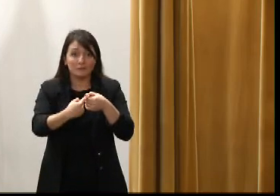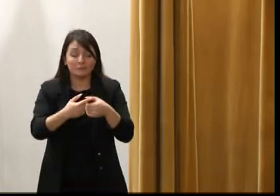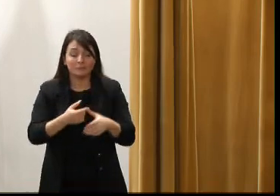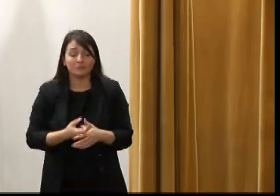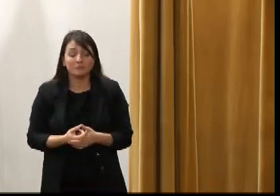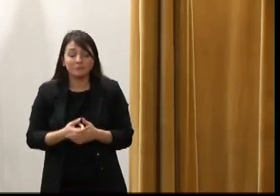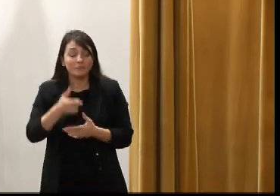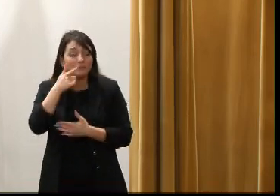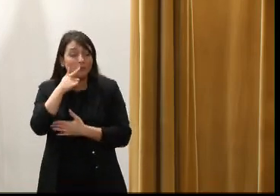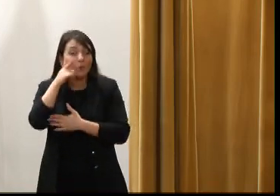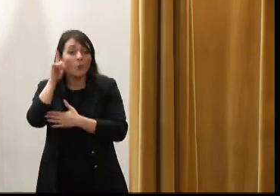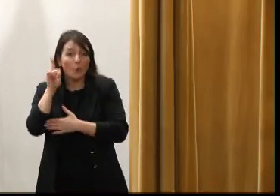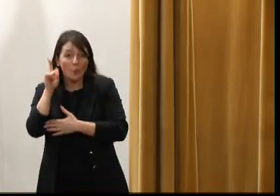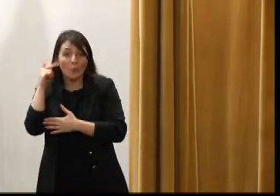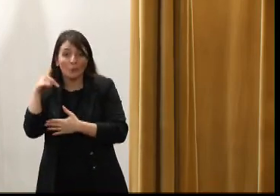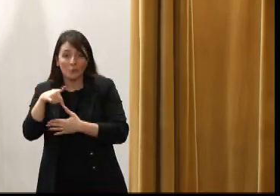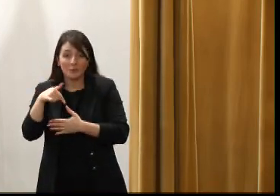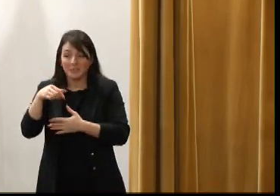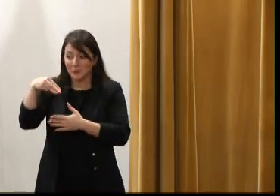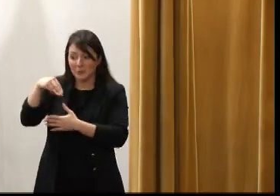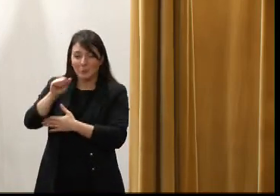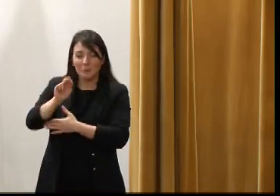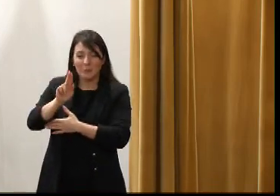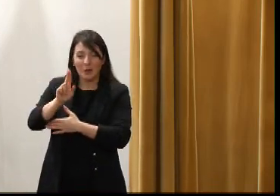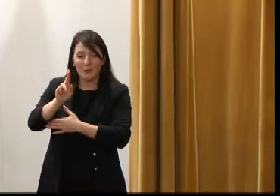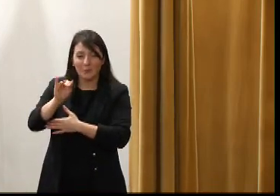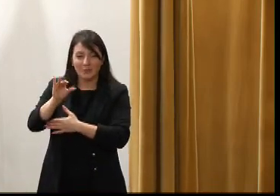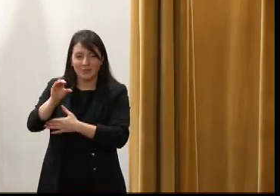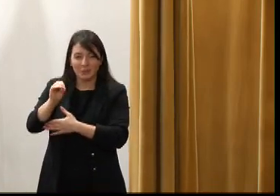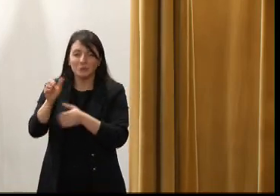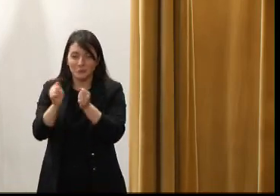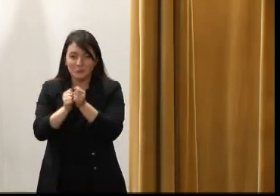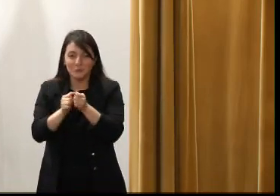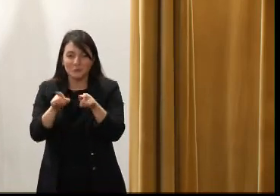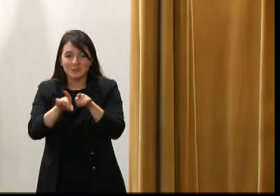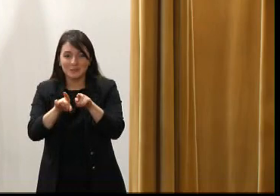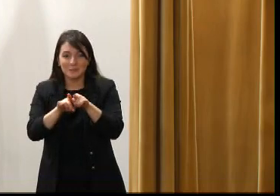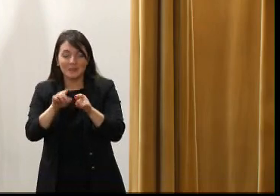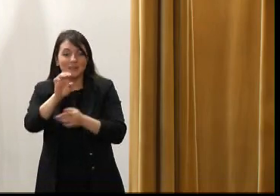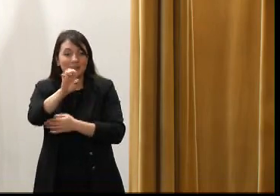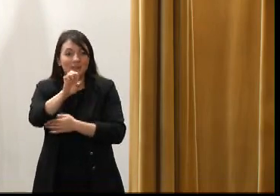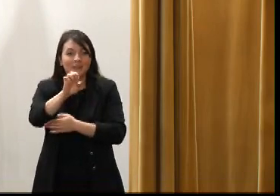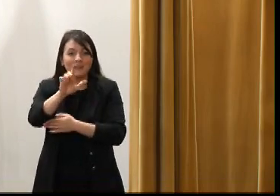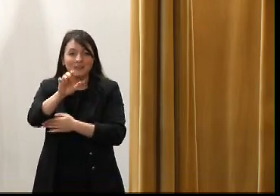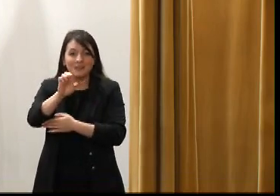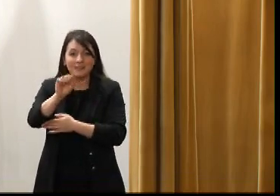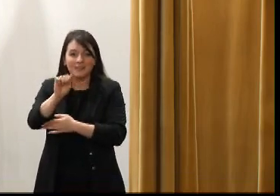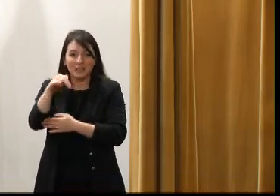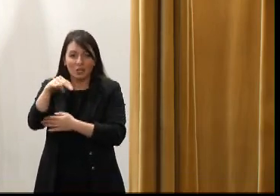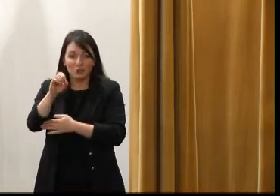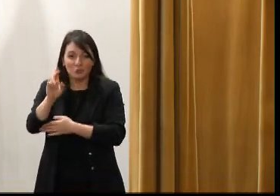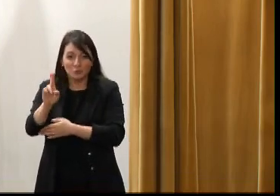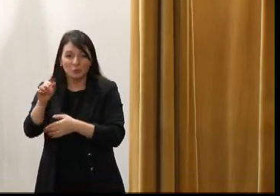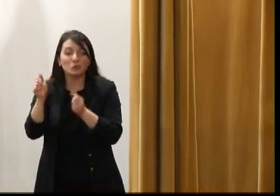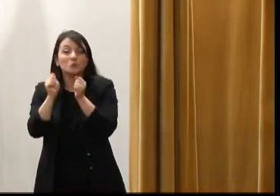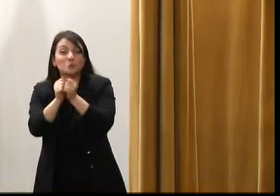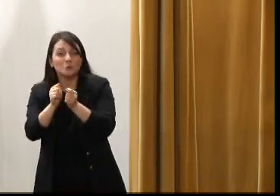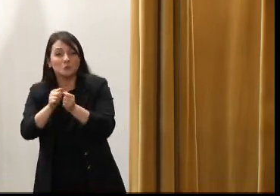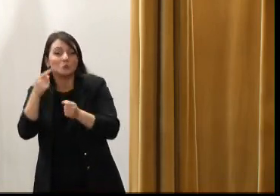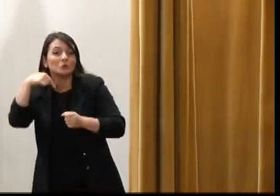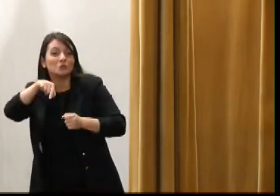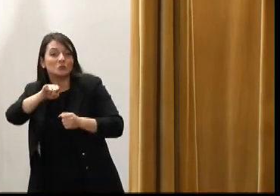Ontem, alguns que estão comigo aqui, o Maurício estava lá, a Eleonora estava lá, nós estávamos no Centro-Sul, no CTG